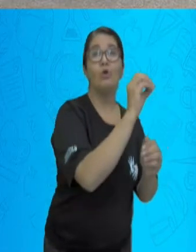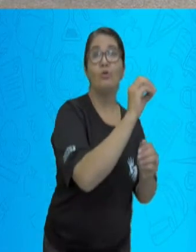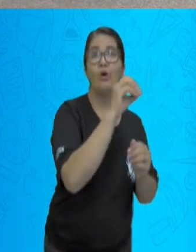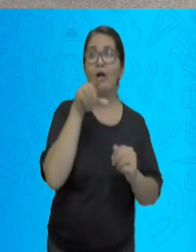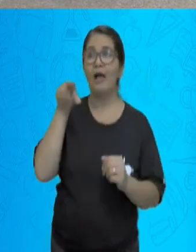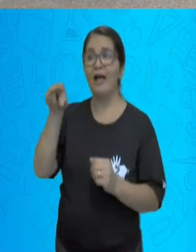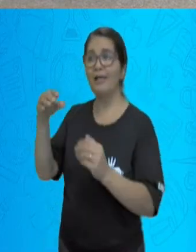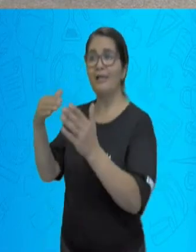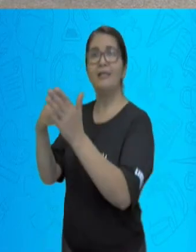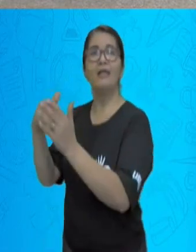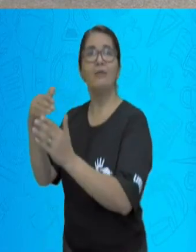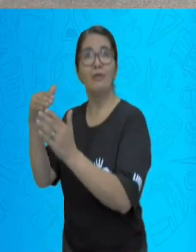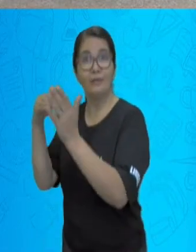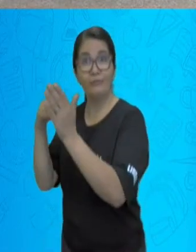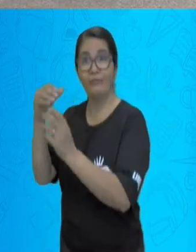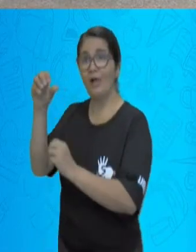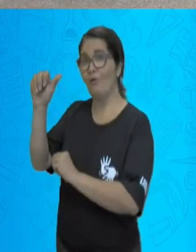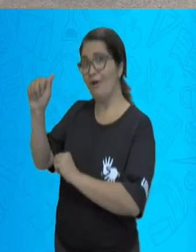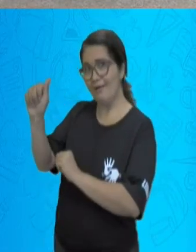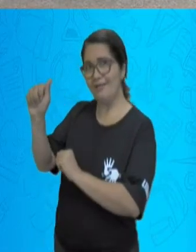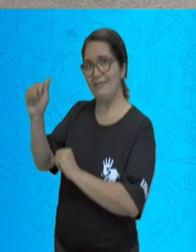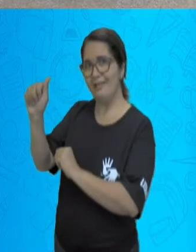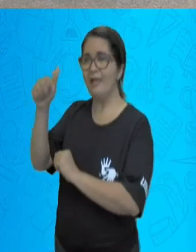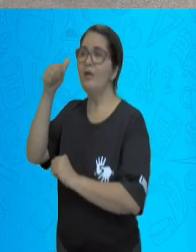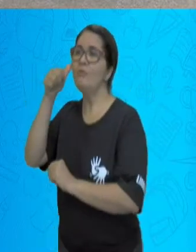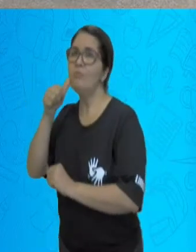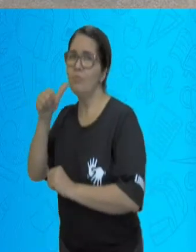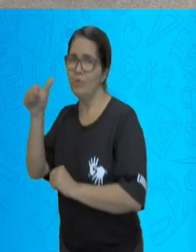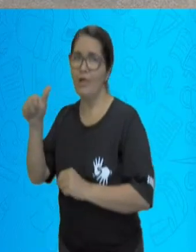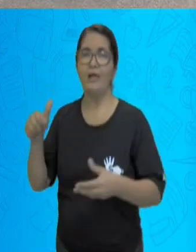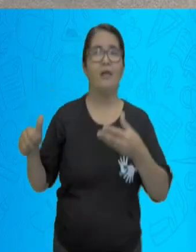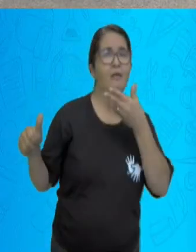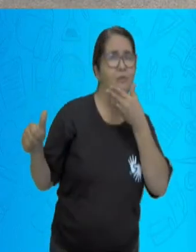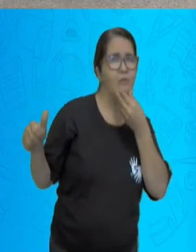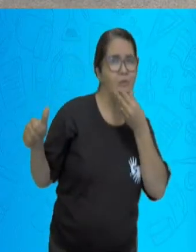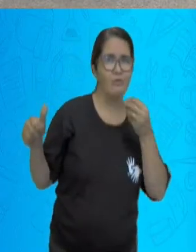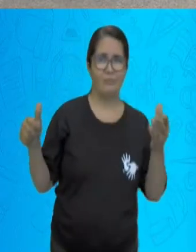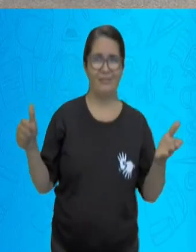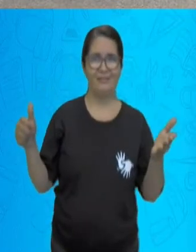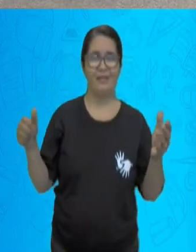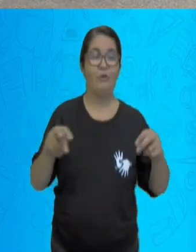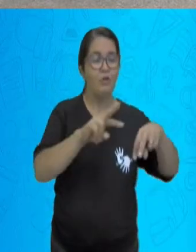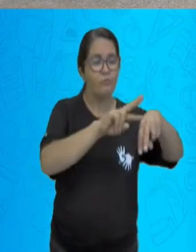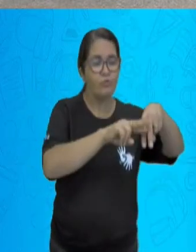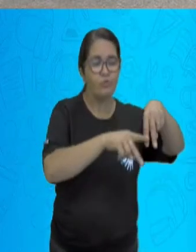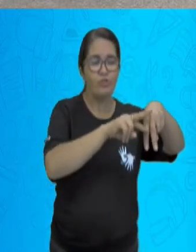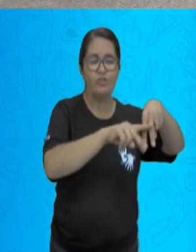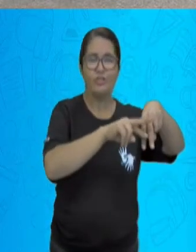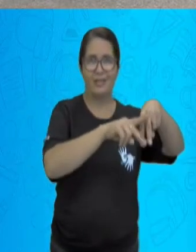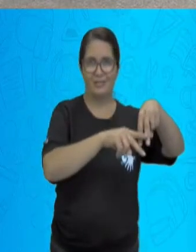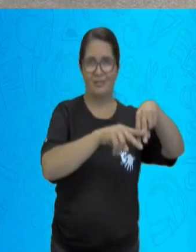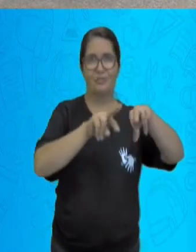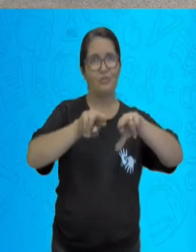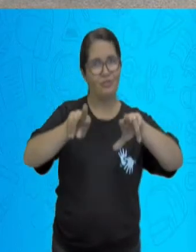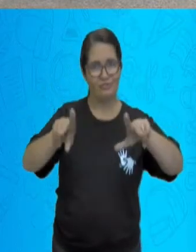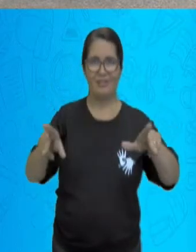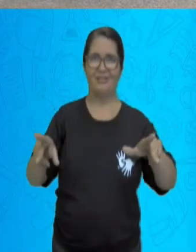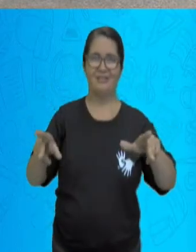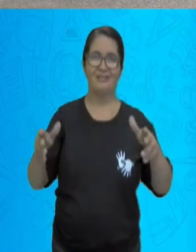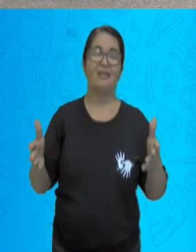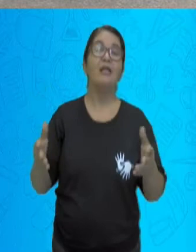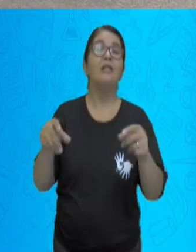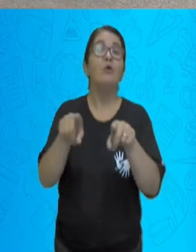a letra A para o feminino. Então, agora vamos falar sobre os biformes.